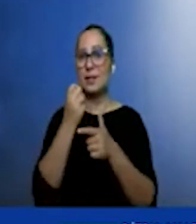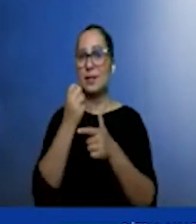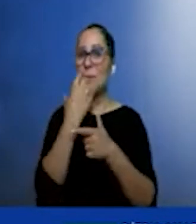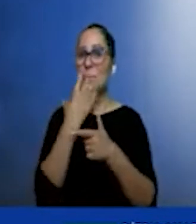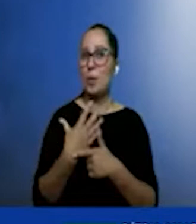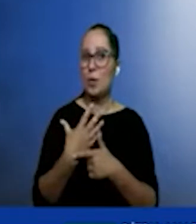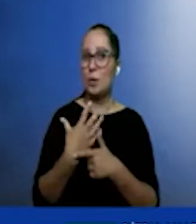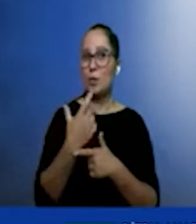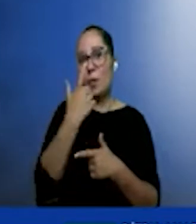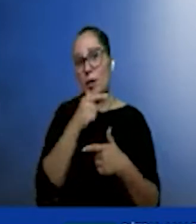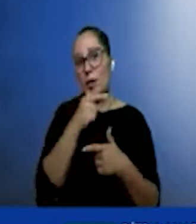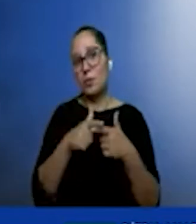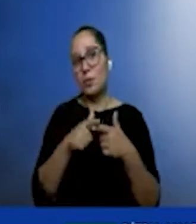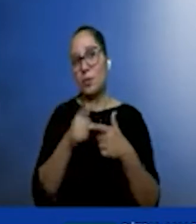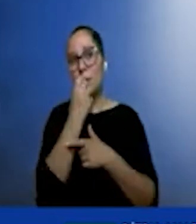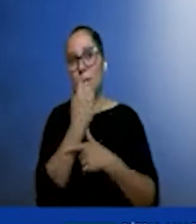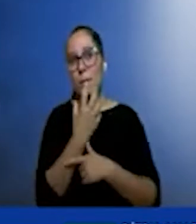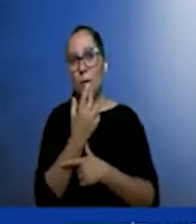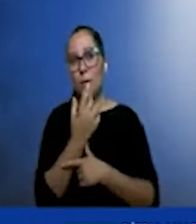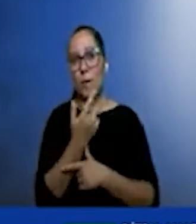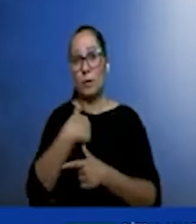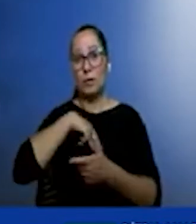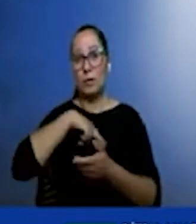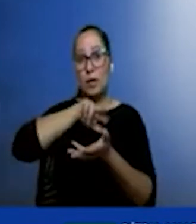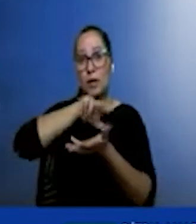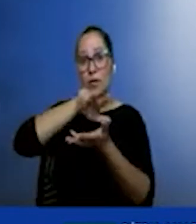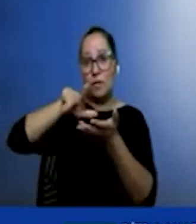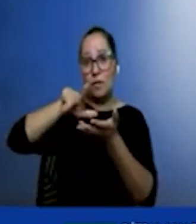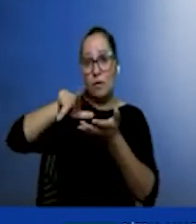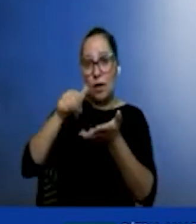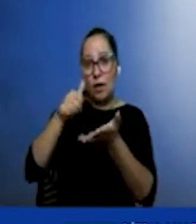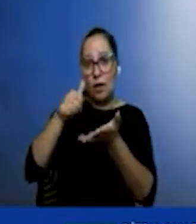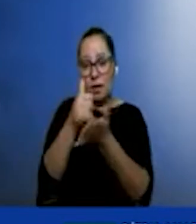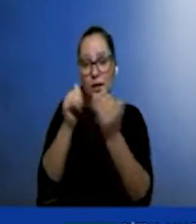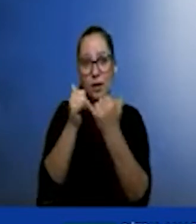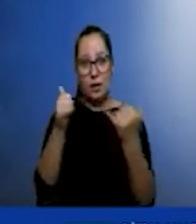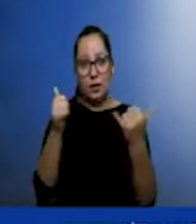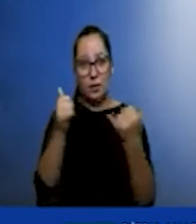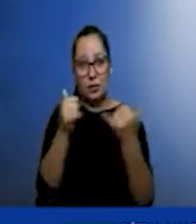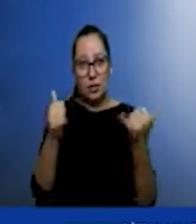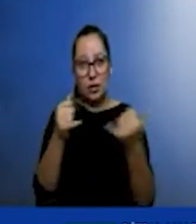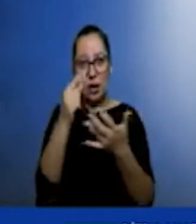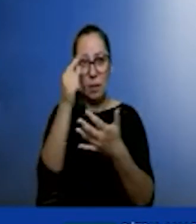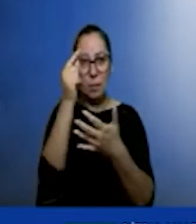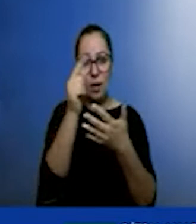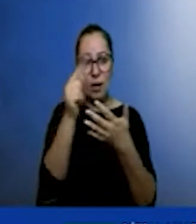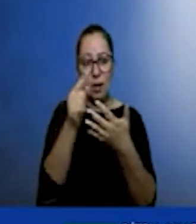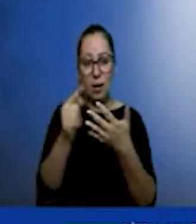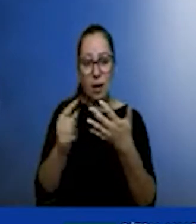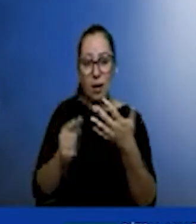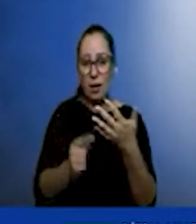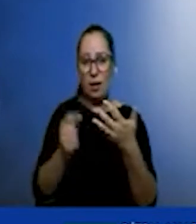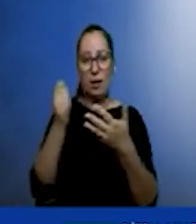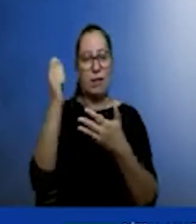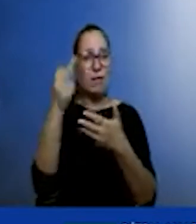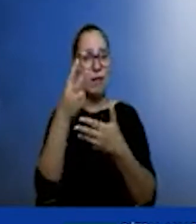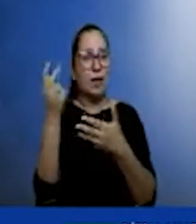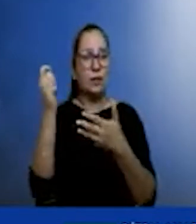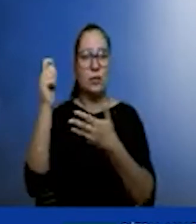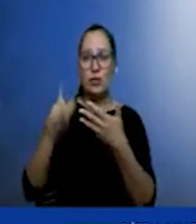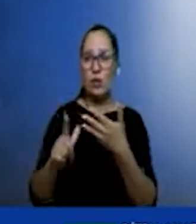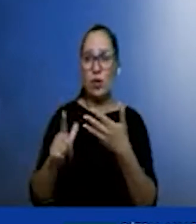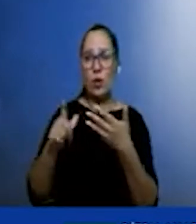bom. A gente tem uma miríade de fontes de energia, a gente tem os hidrocarbonetos, a gente tem energia eólica, energia solar, a gente tem as biomassas,